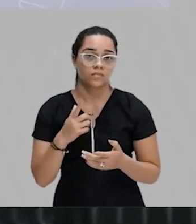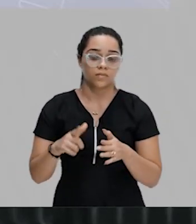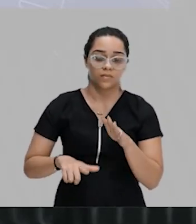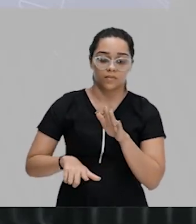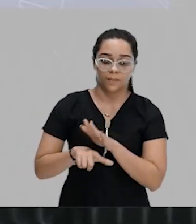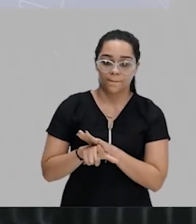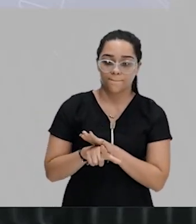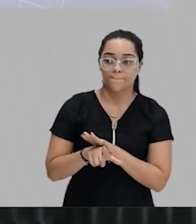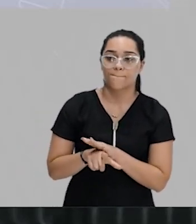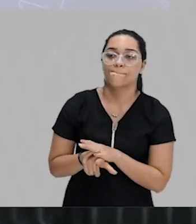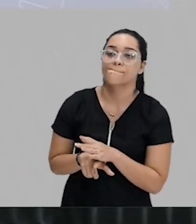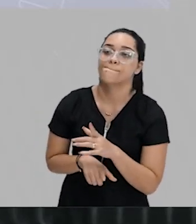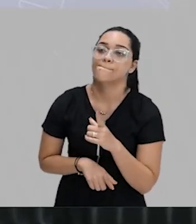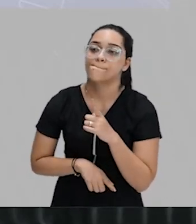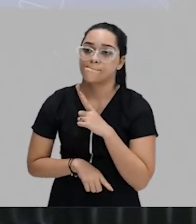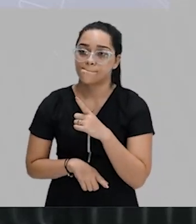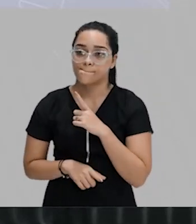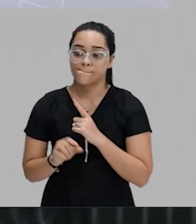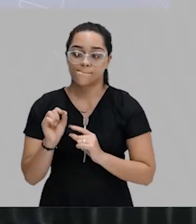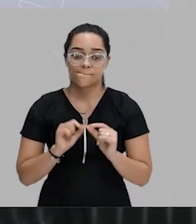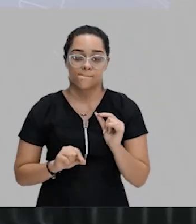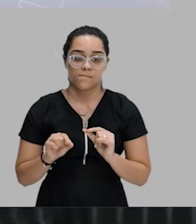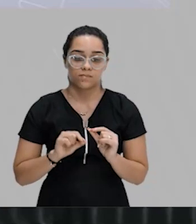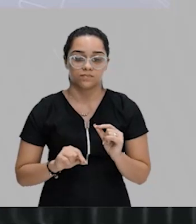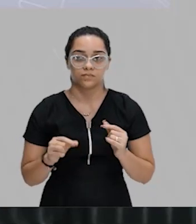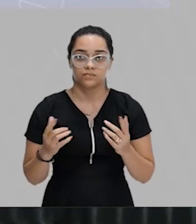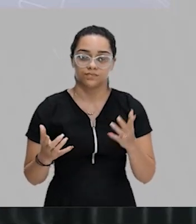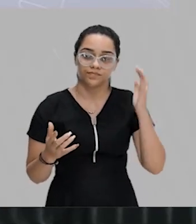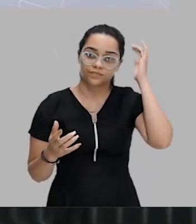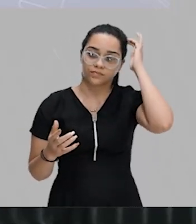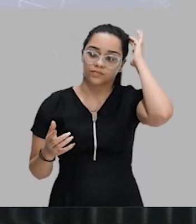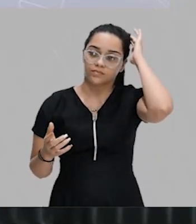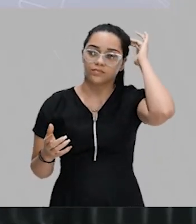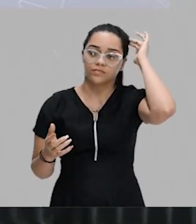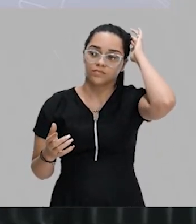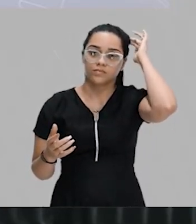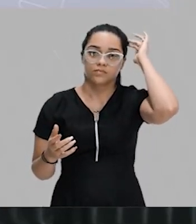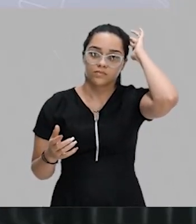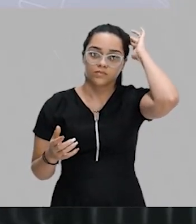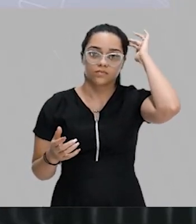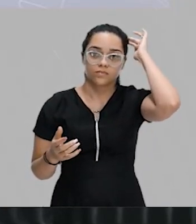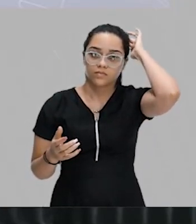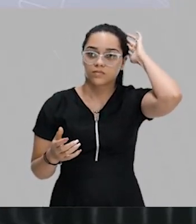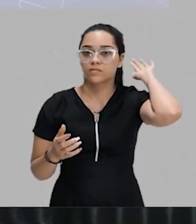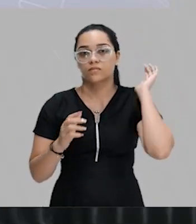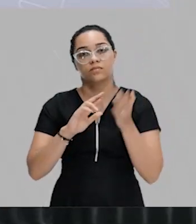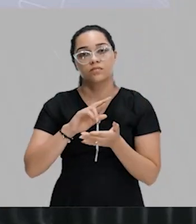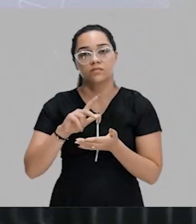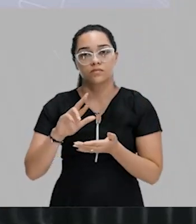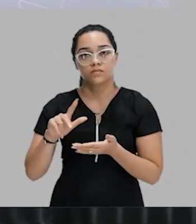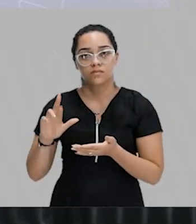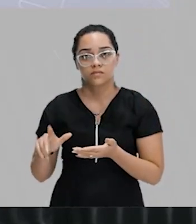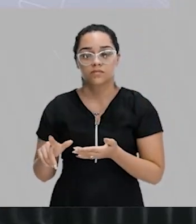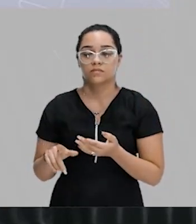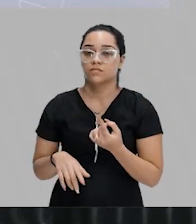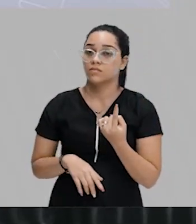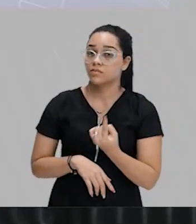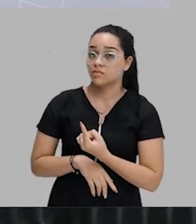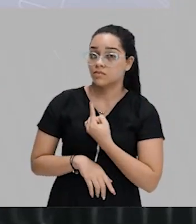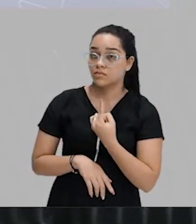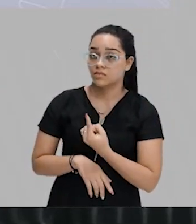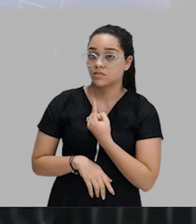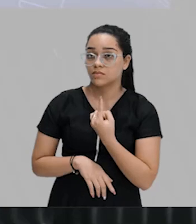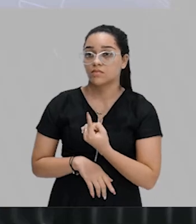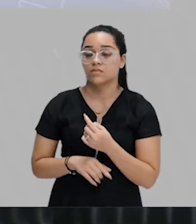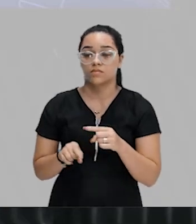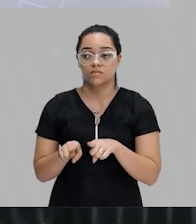lei, eu tenho que basicamente ser favorável à diversidade individual, à